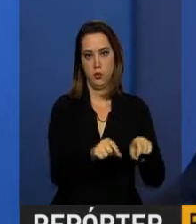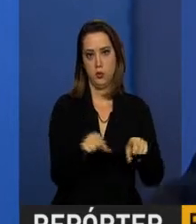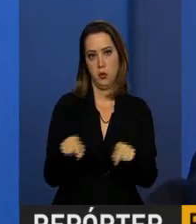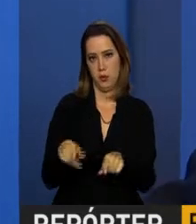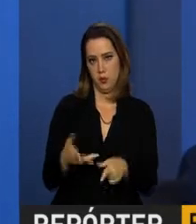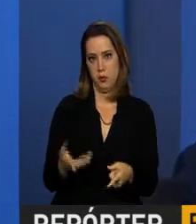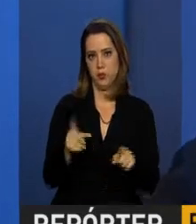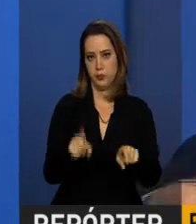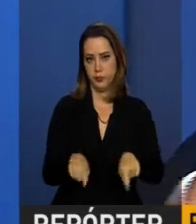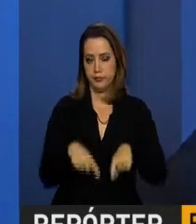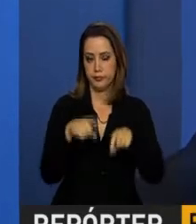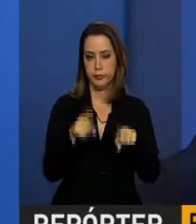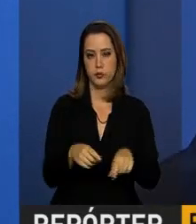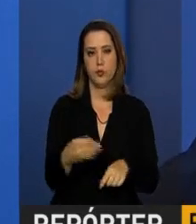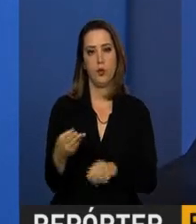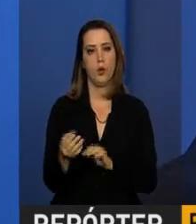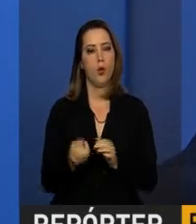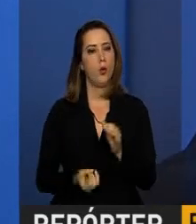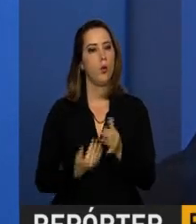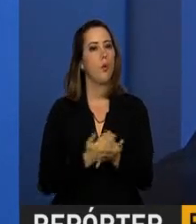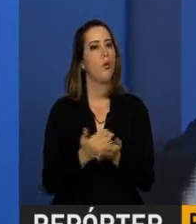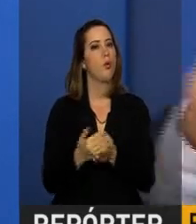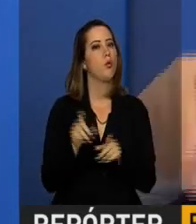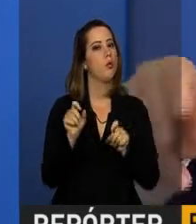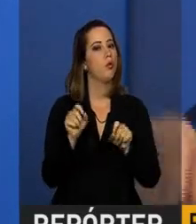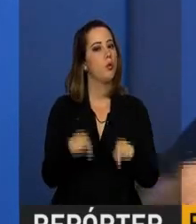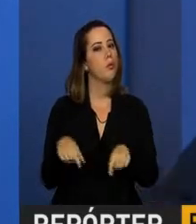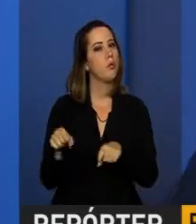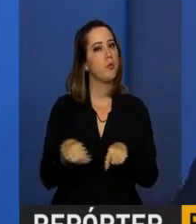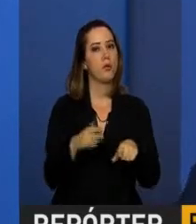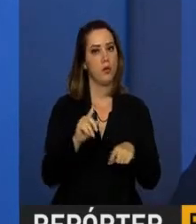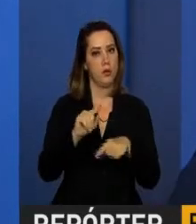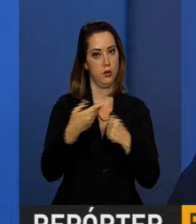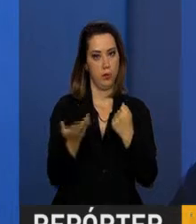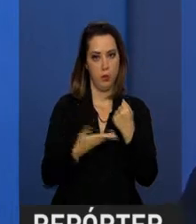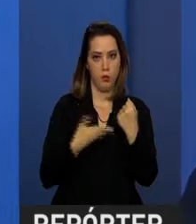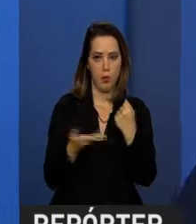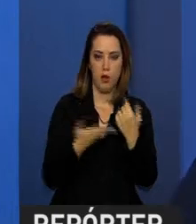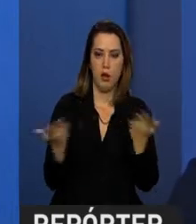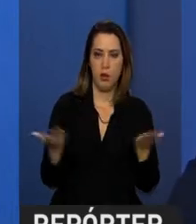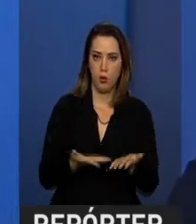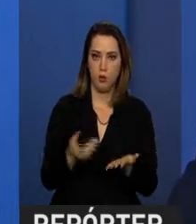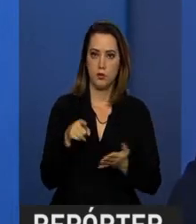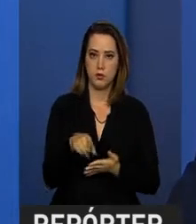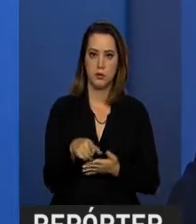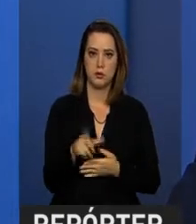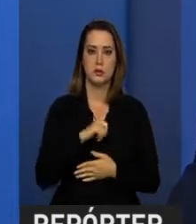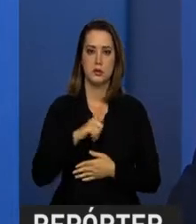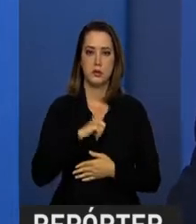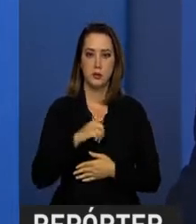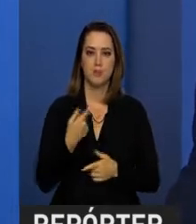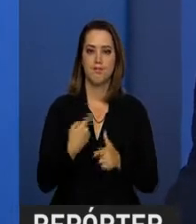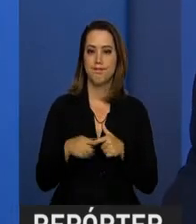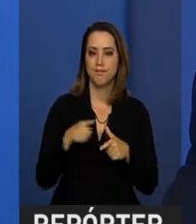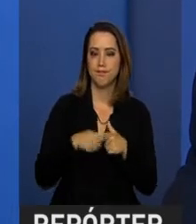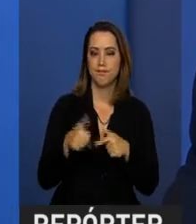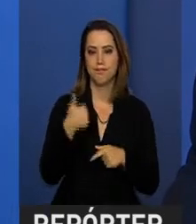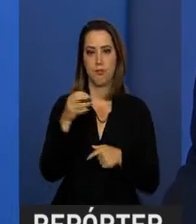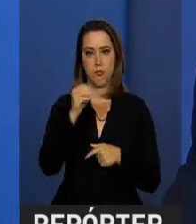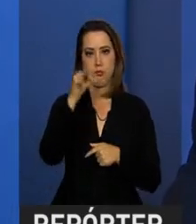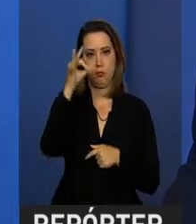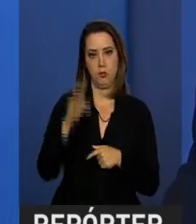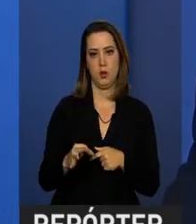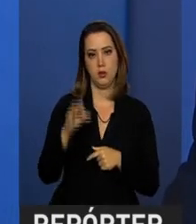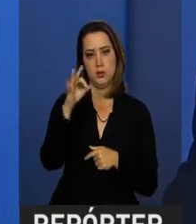que começou a plantar em fevereiro e que devemos estar colhendo agora sobre um sofreu uma frustração de em torno de 10%